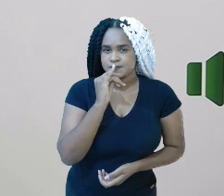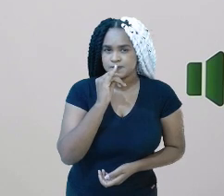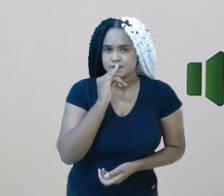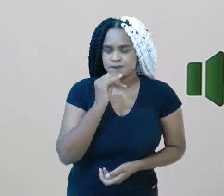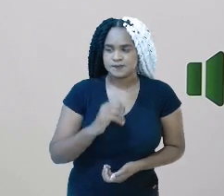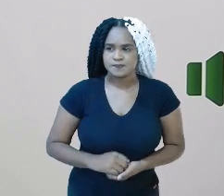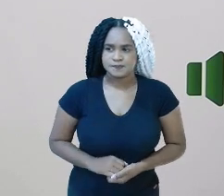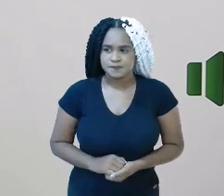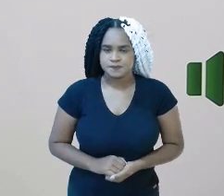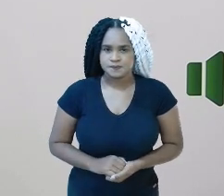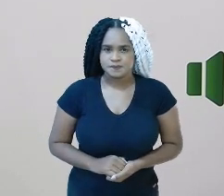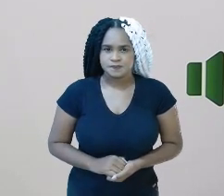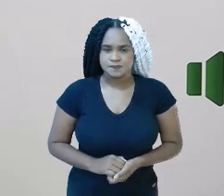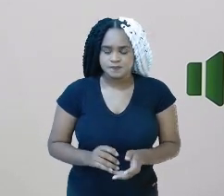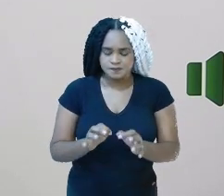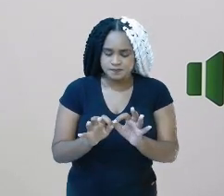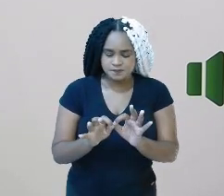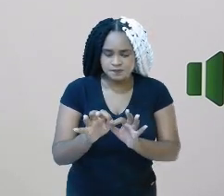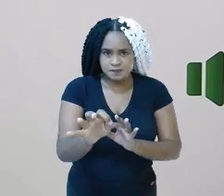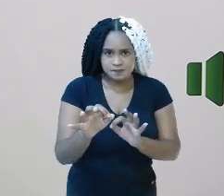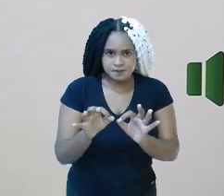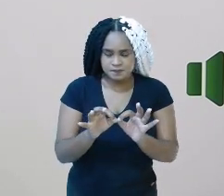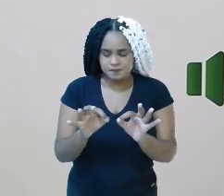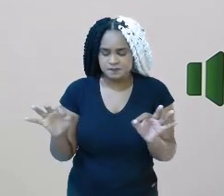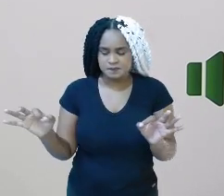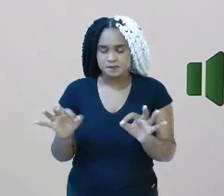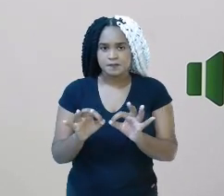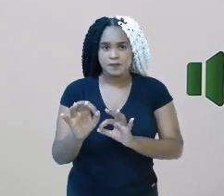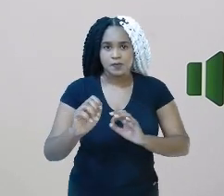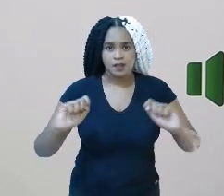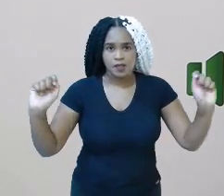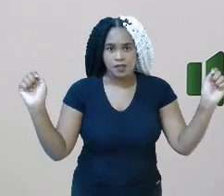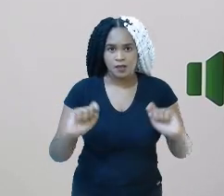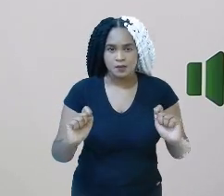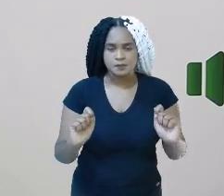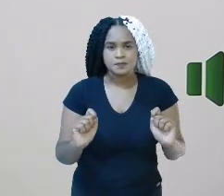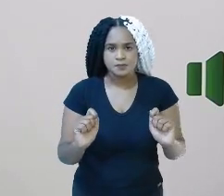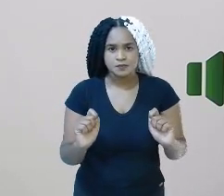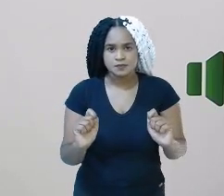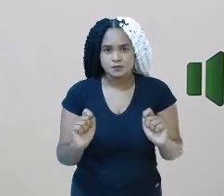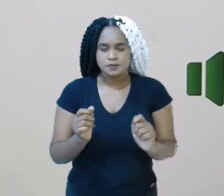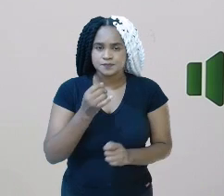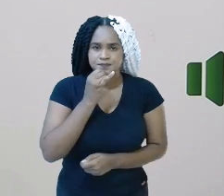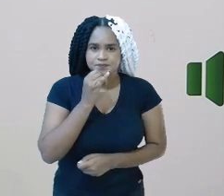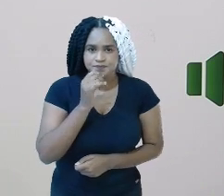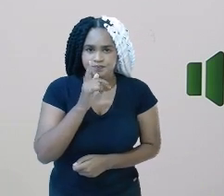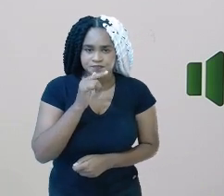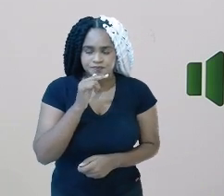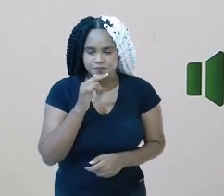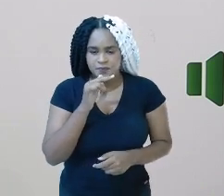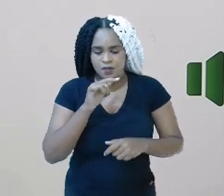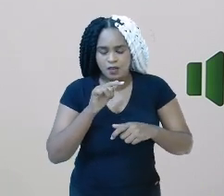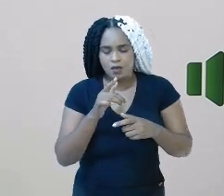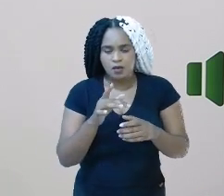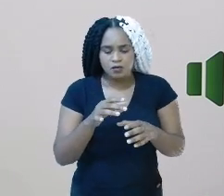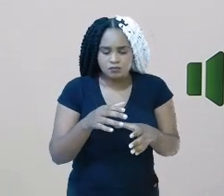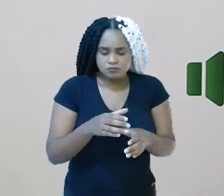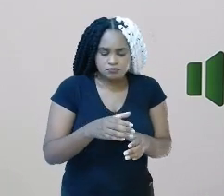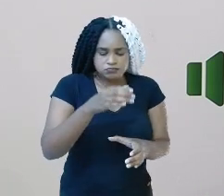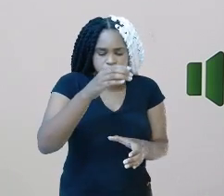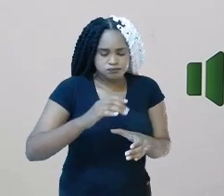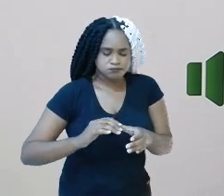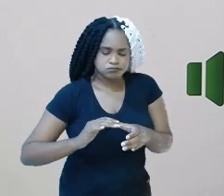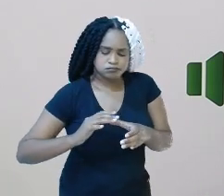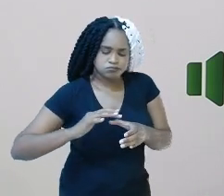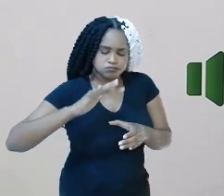por exemplo, medir a capacidade líquida de alguma coisa, eu vou precisar de uma unidade